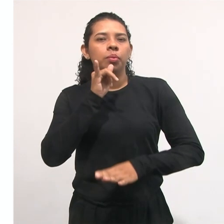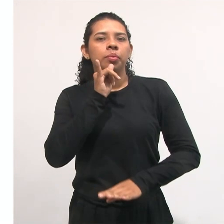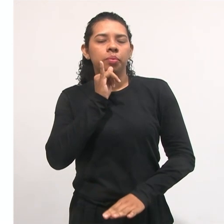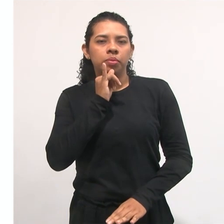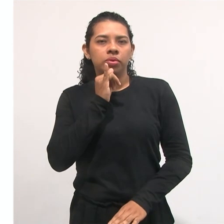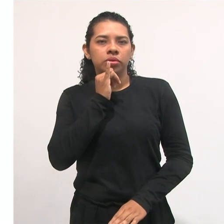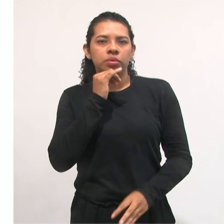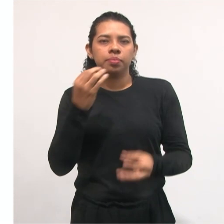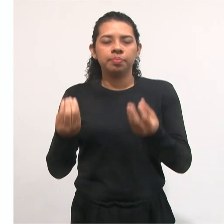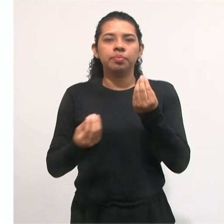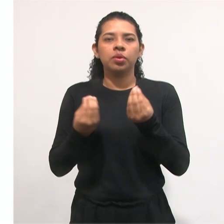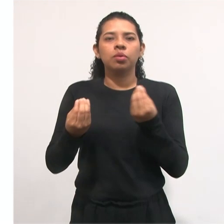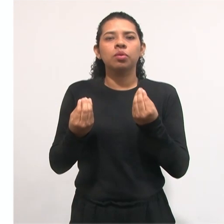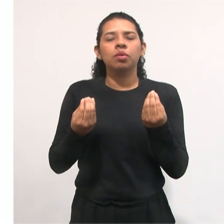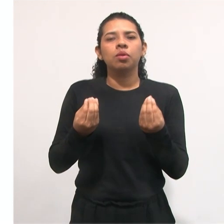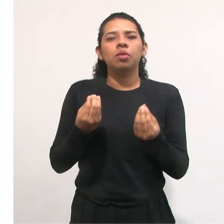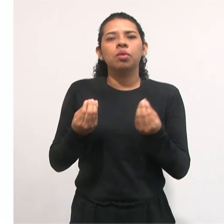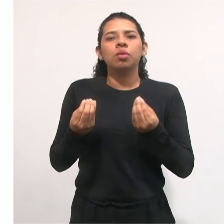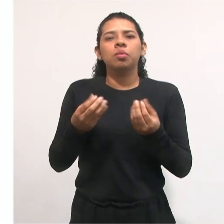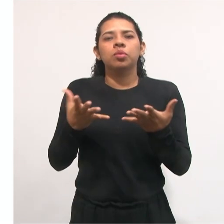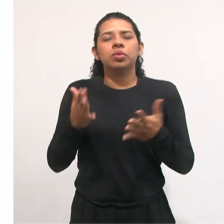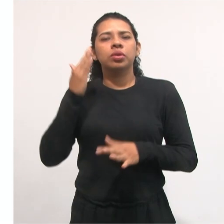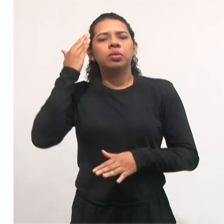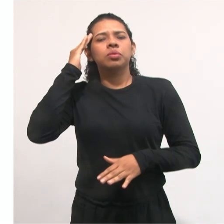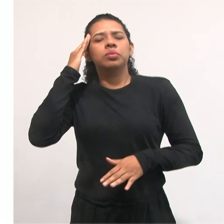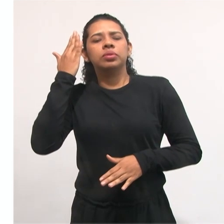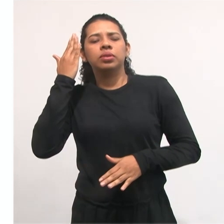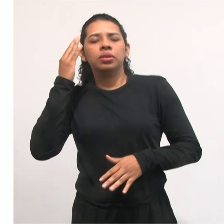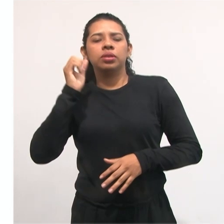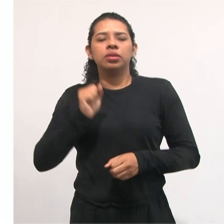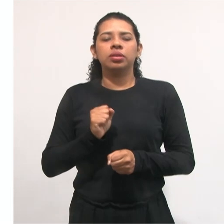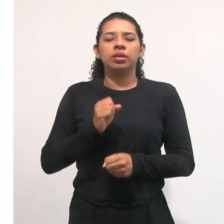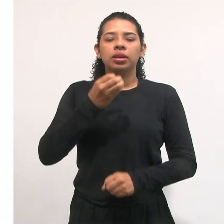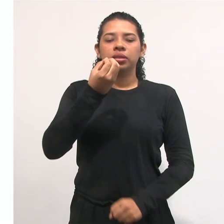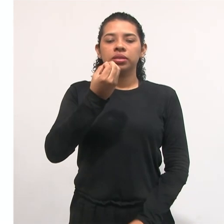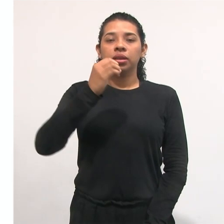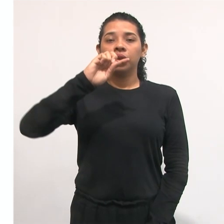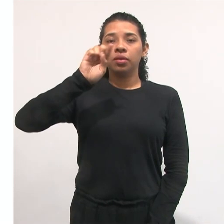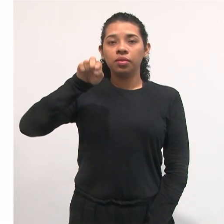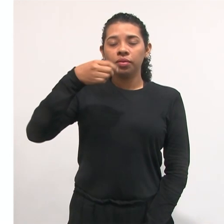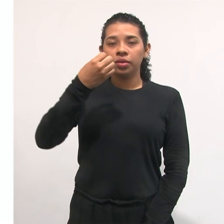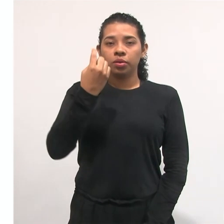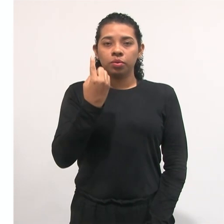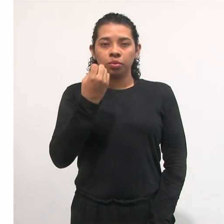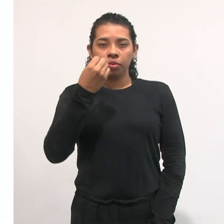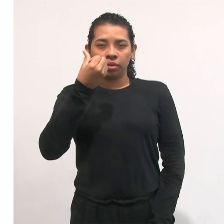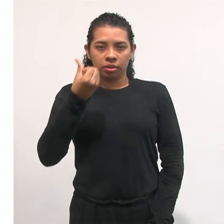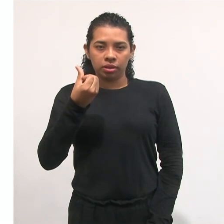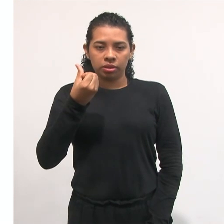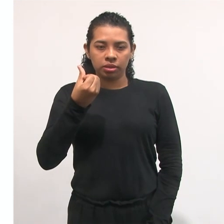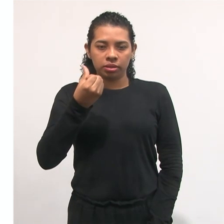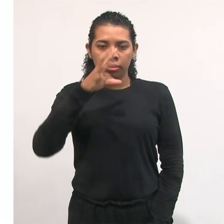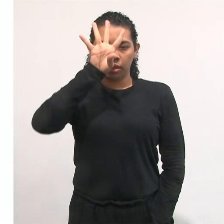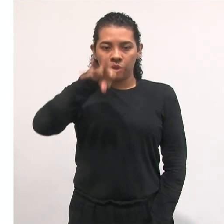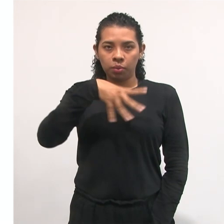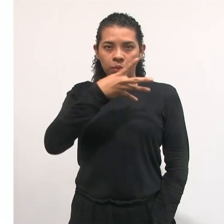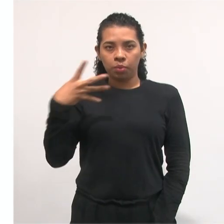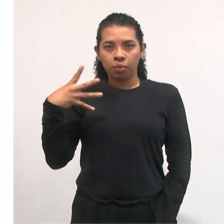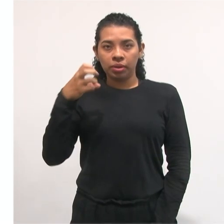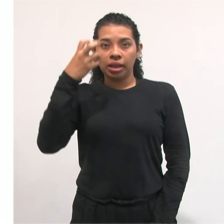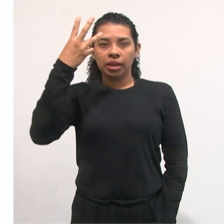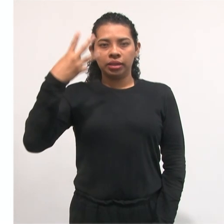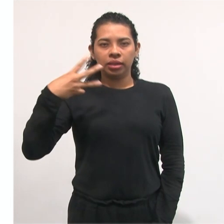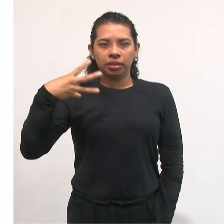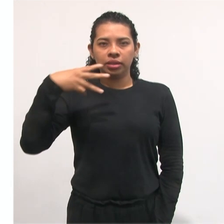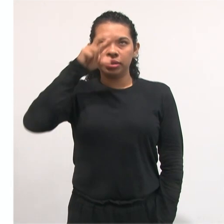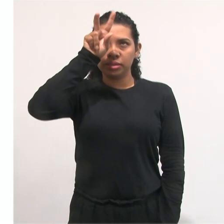ficam interessantes e olhando no exemplo. Então, por exemplo, como é que eu sei que é 0,16 aqui na